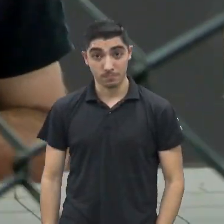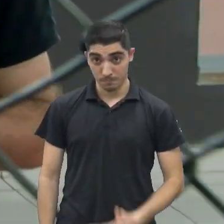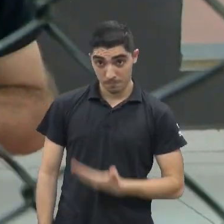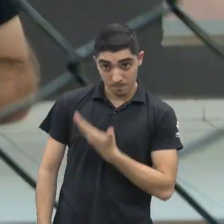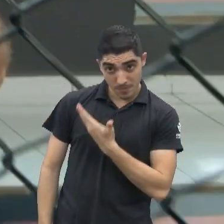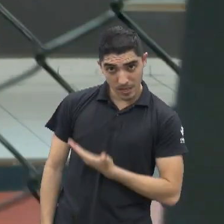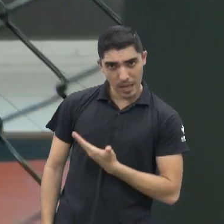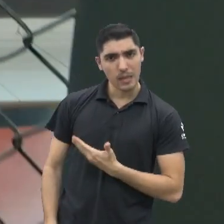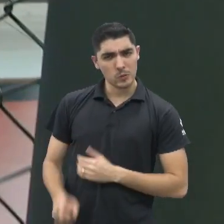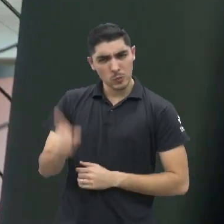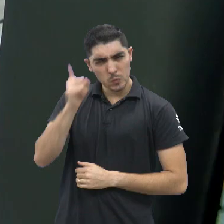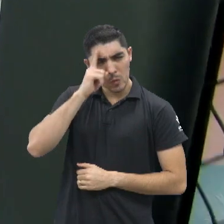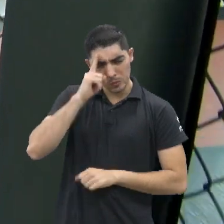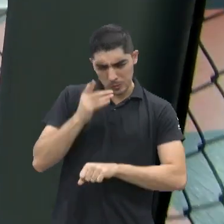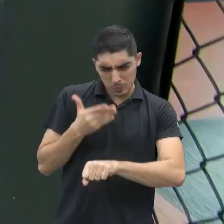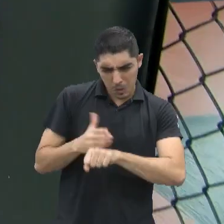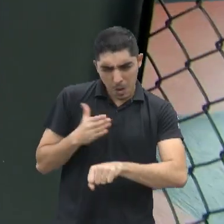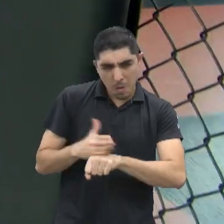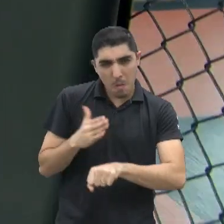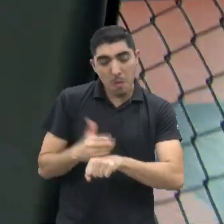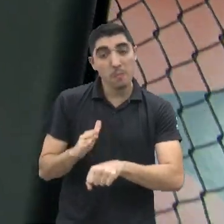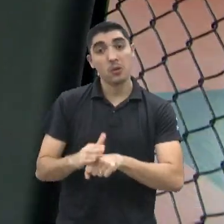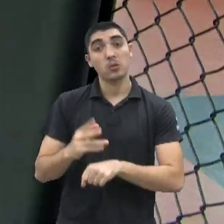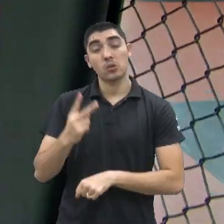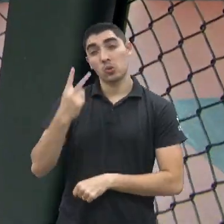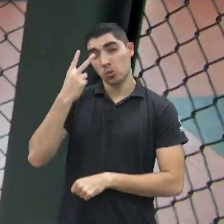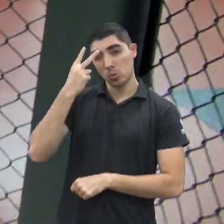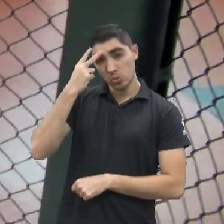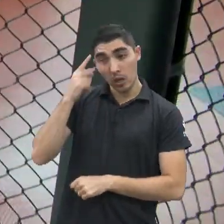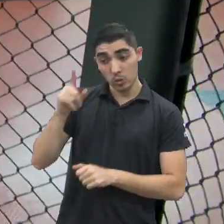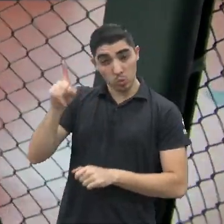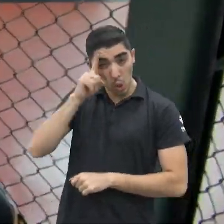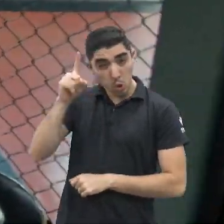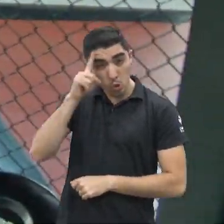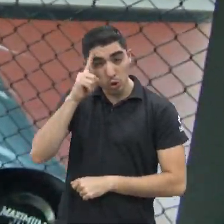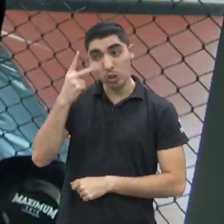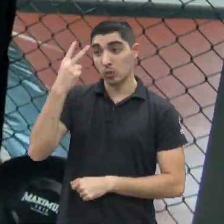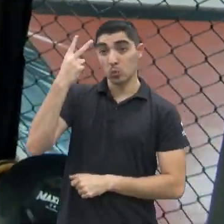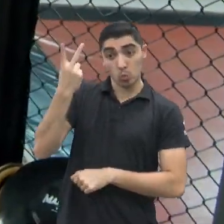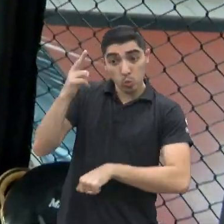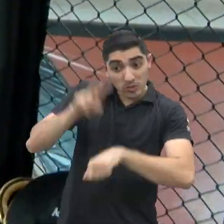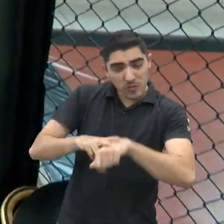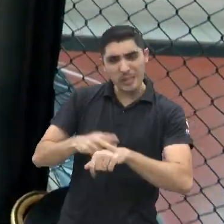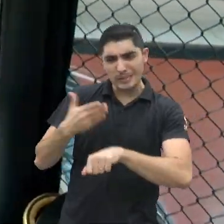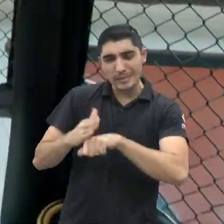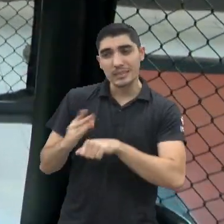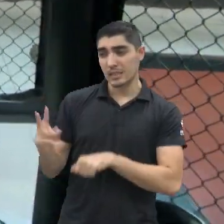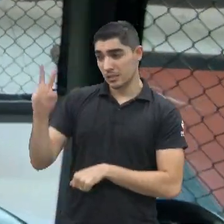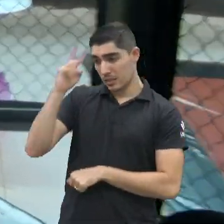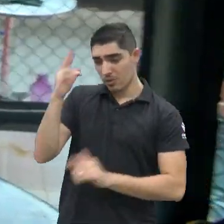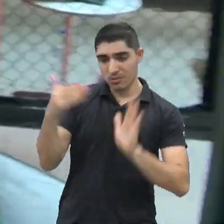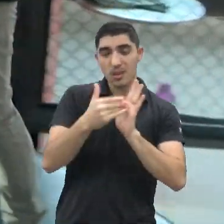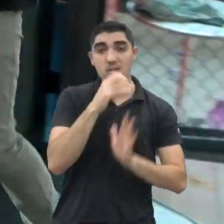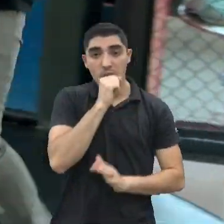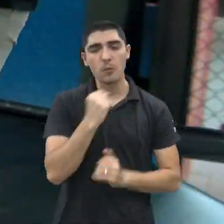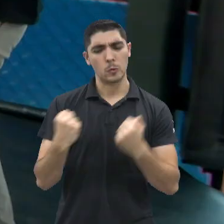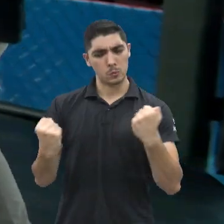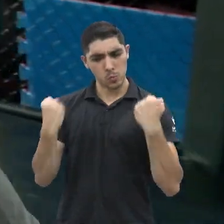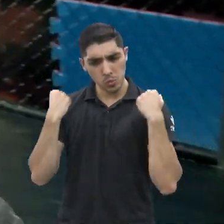é intensa. Treinos 2 vezes por dia, de segunda a sábado. Musculação,